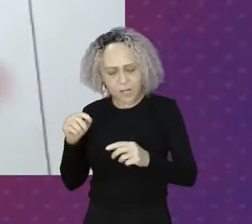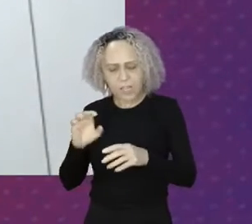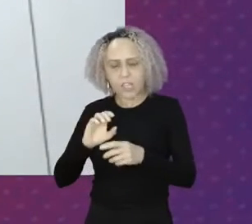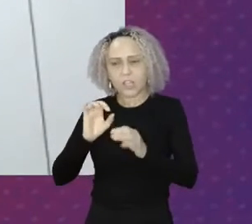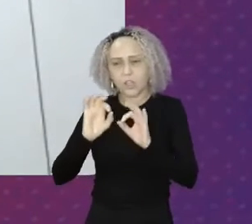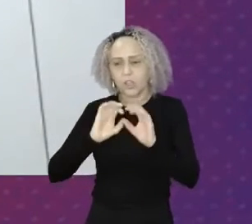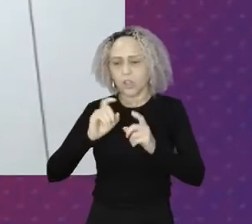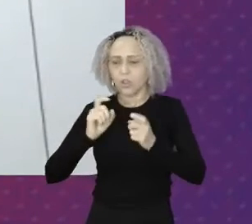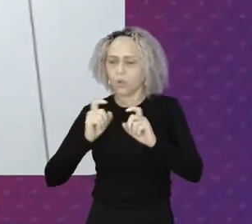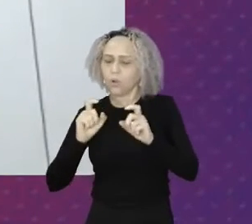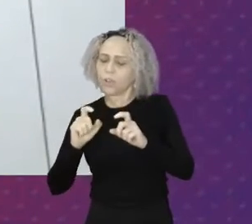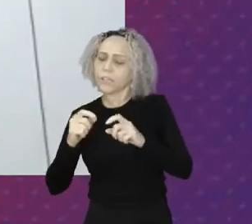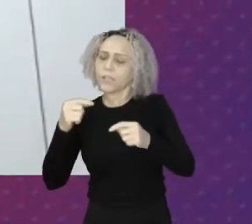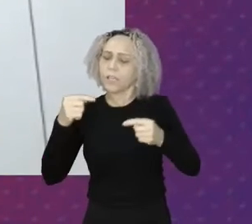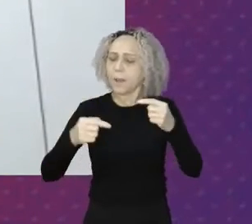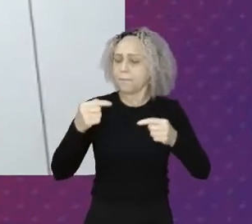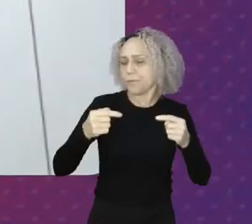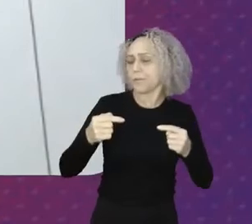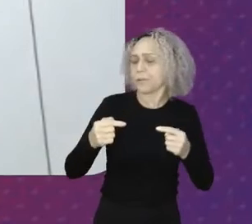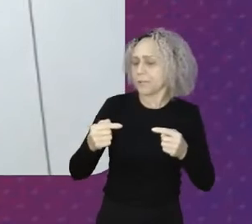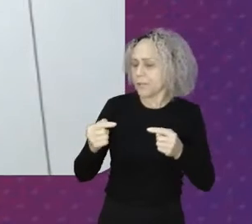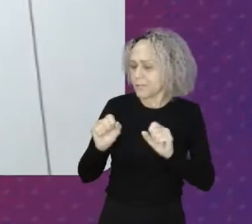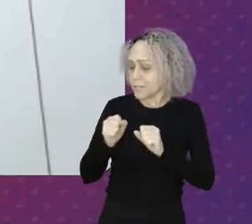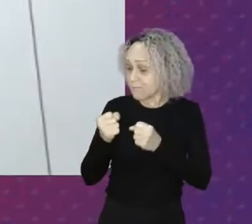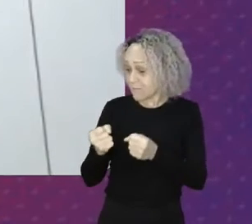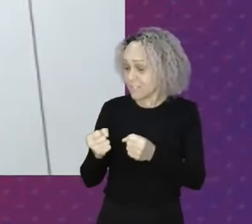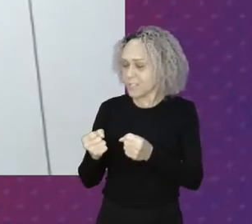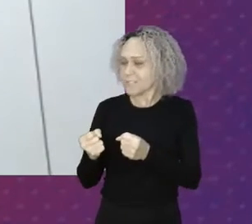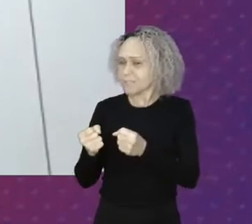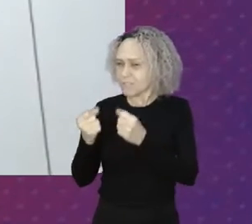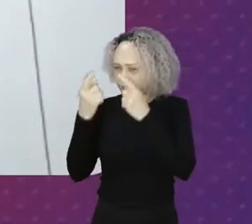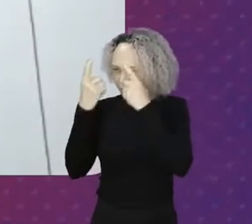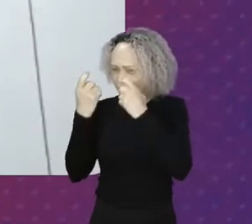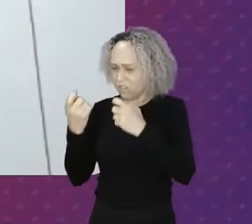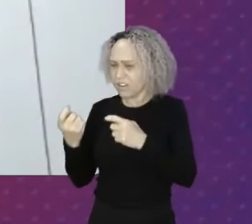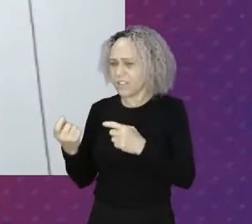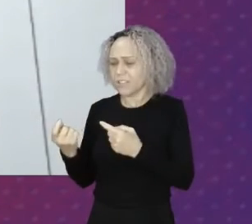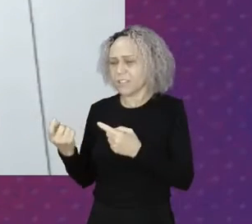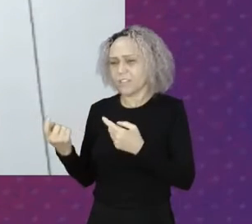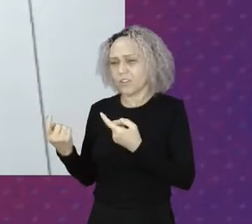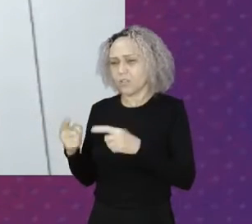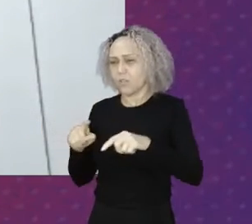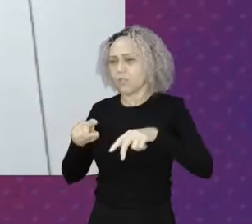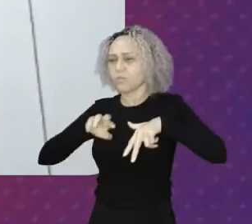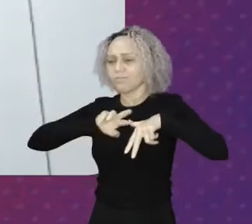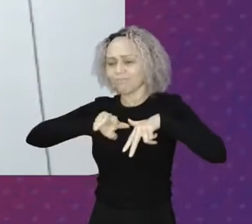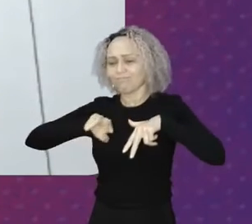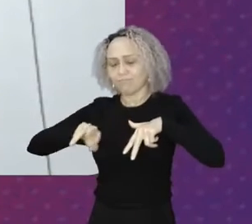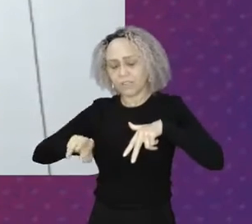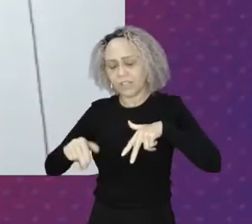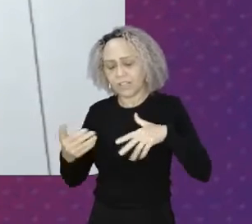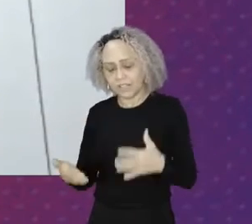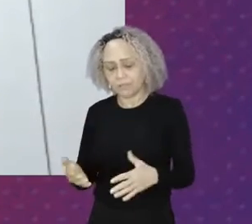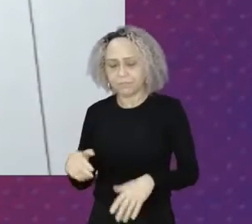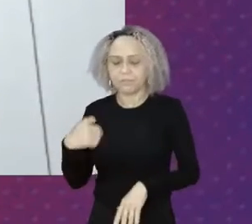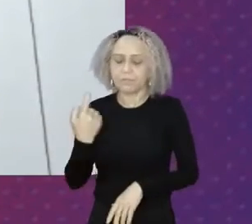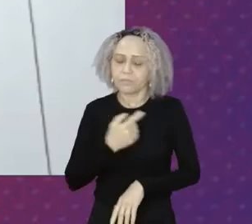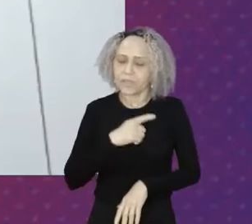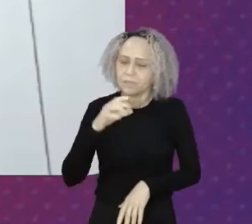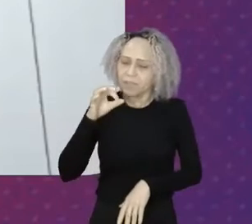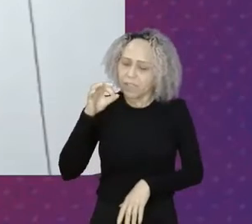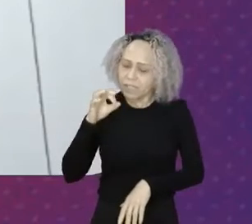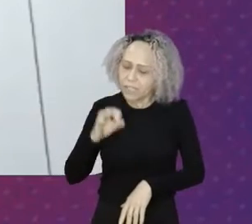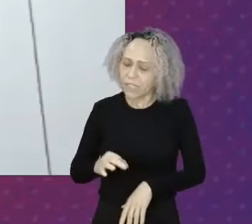grande companheira também nesse debate, e a gente tem a certeza absoluta que é só com a articulação dos